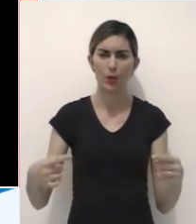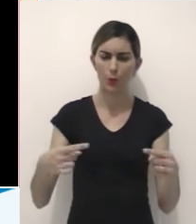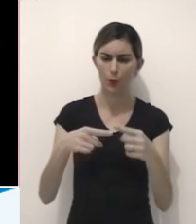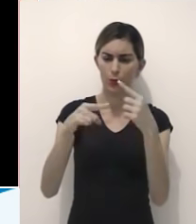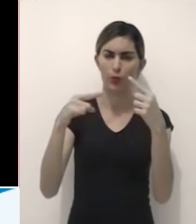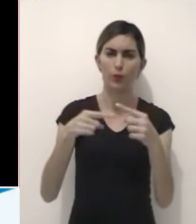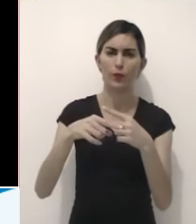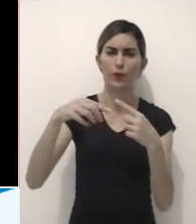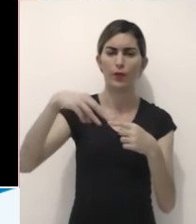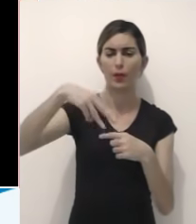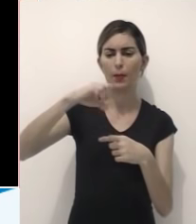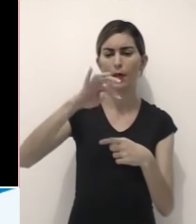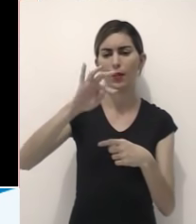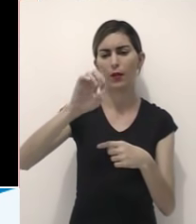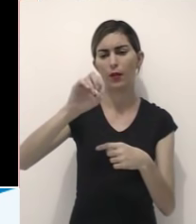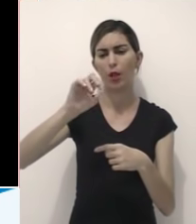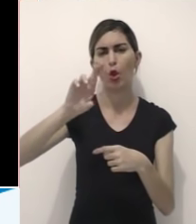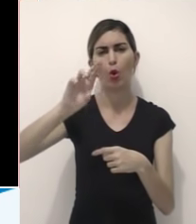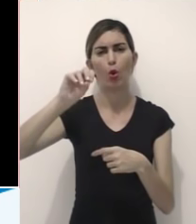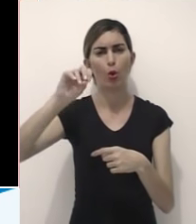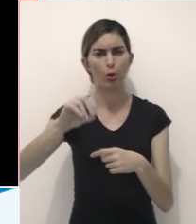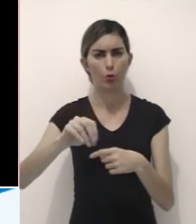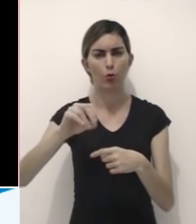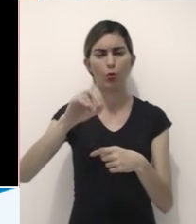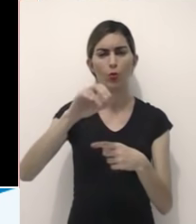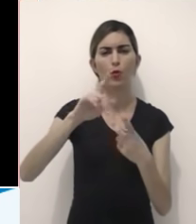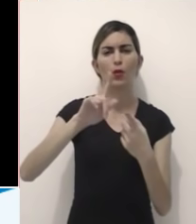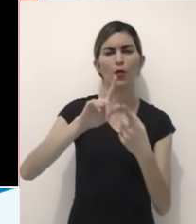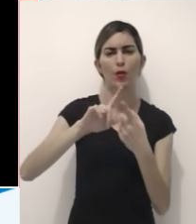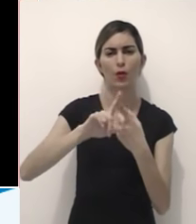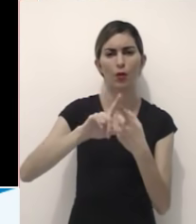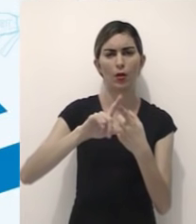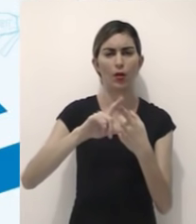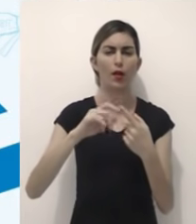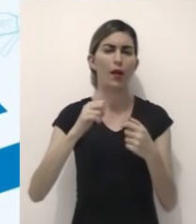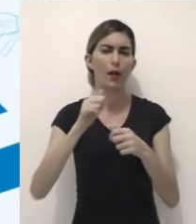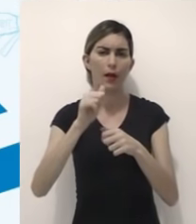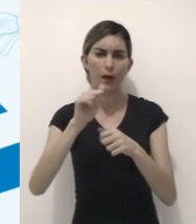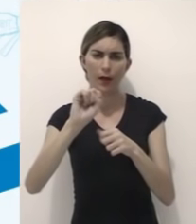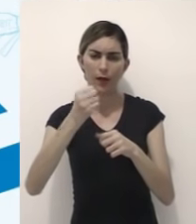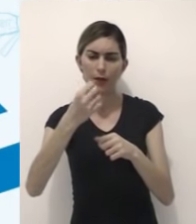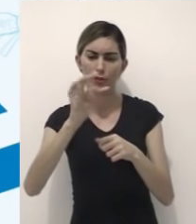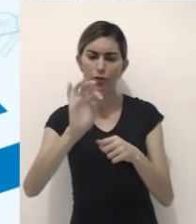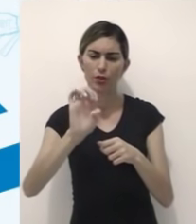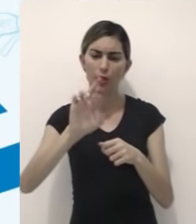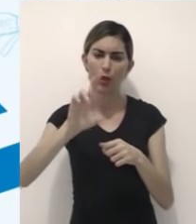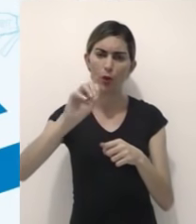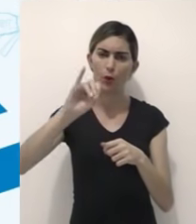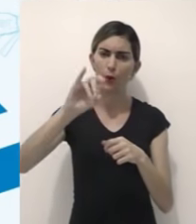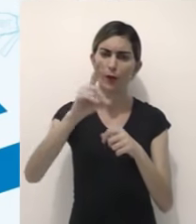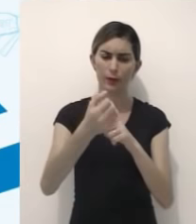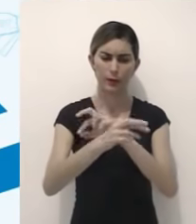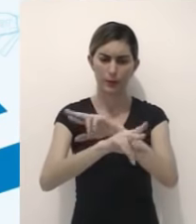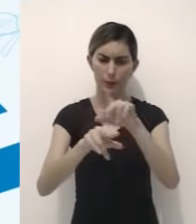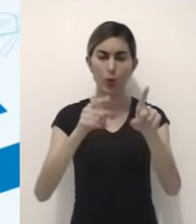de impactos de meteoros, cometas e asteroides. Essa descoberta ela